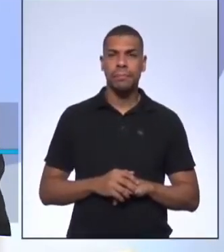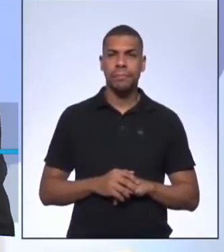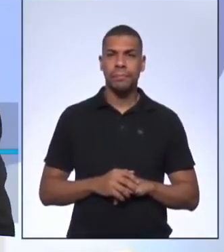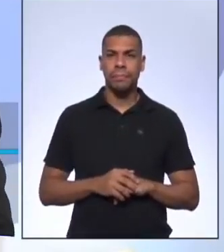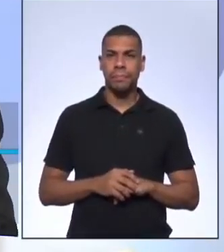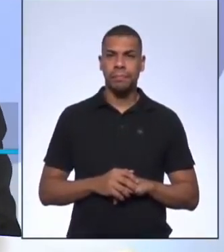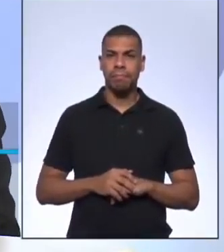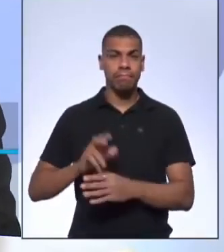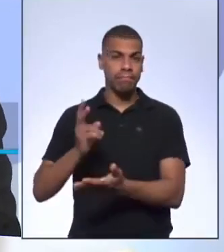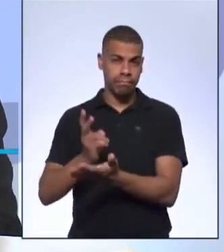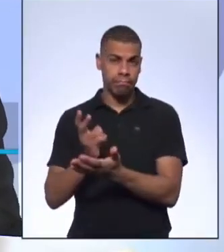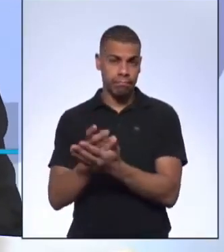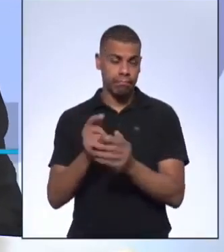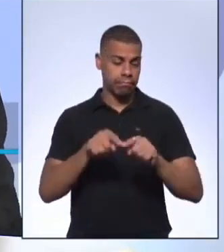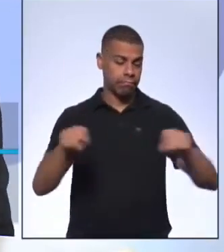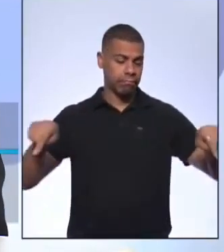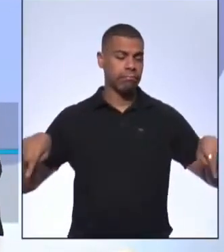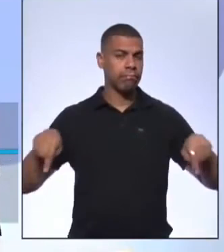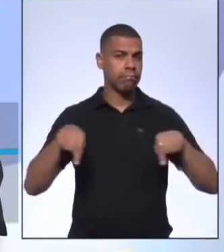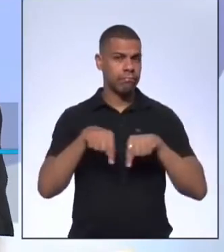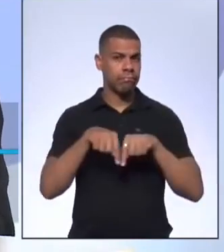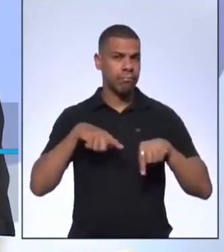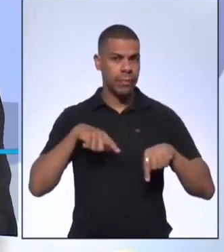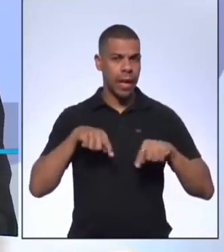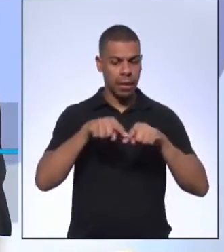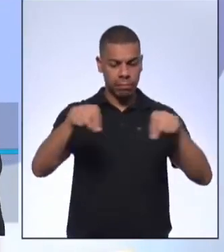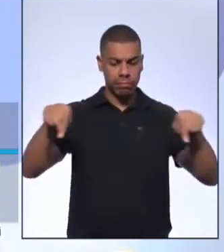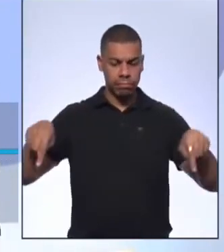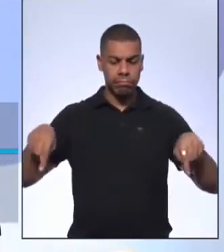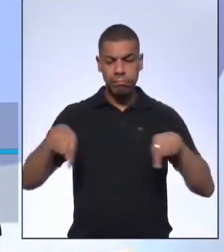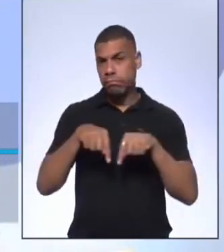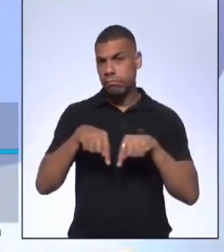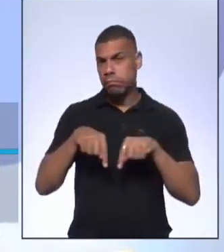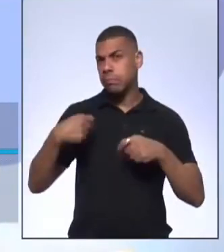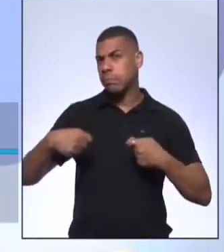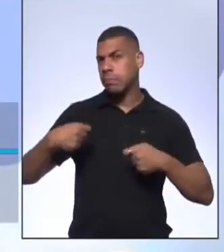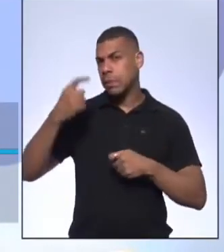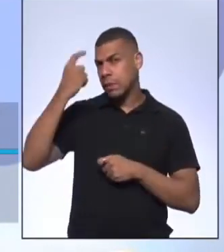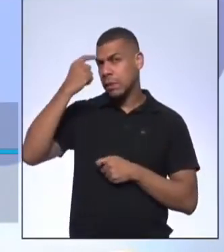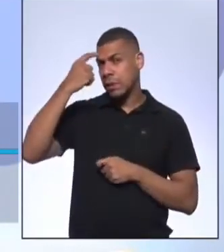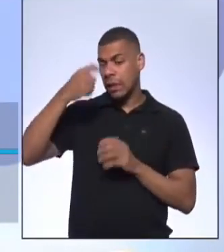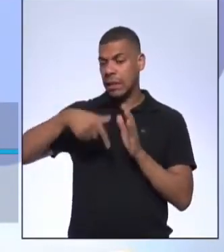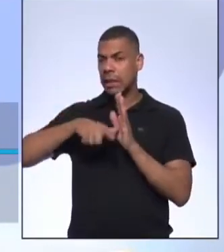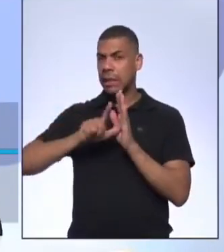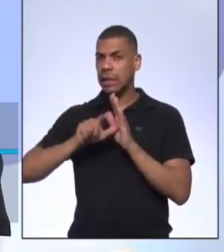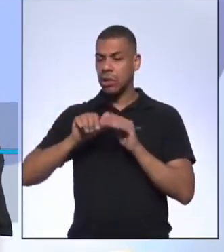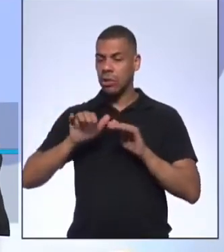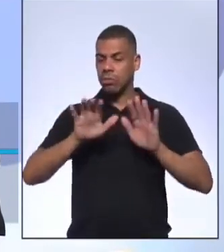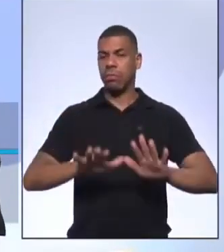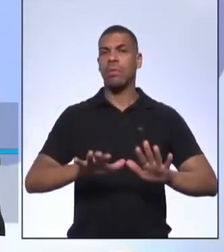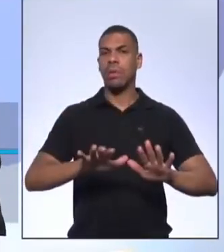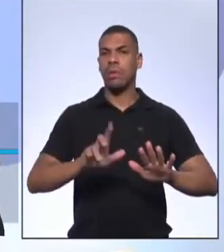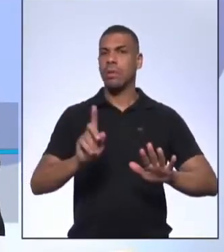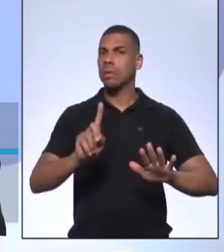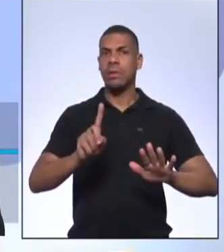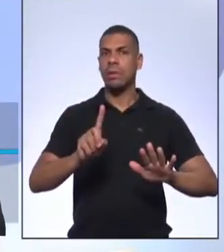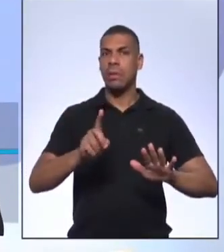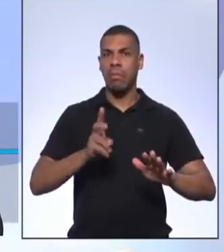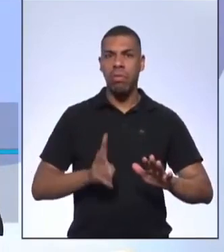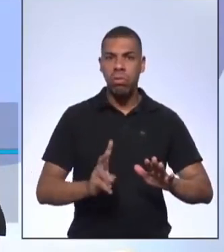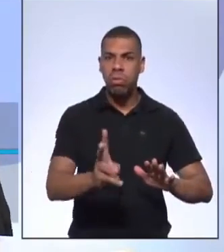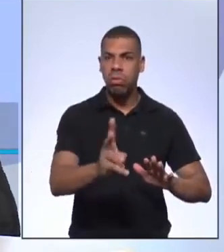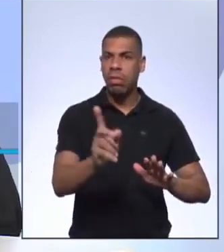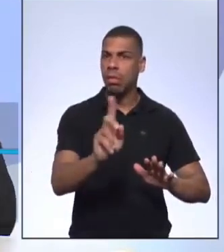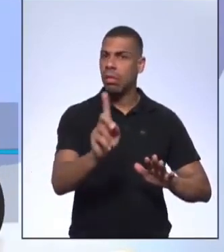o território ele tenha a sua delimitação, a gente tem que pensar que o território ele não é algo estático, né? Nós temos aí